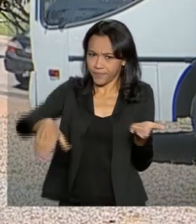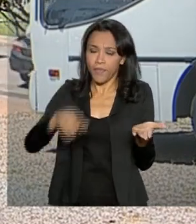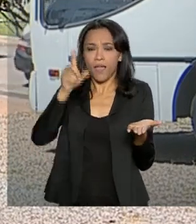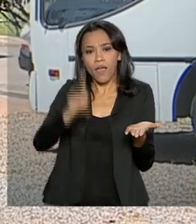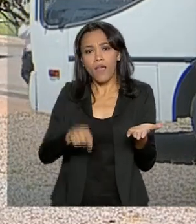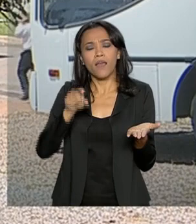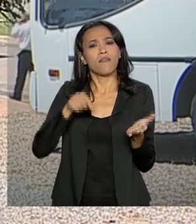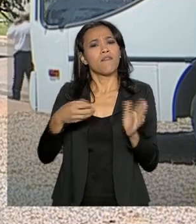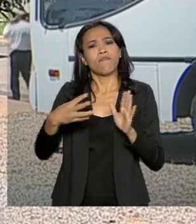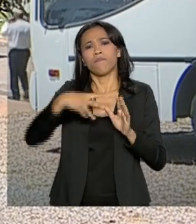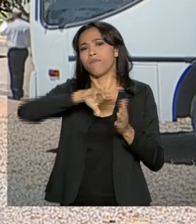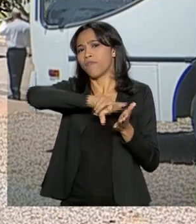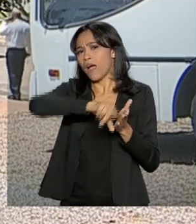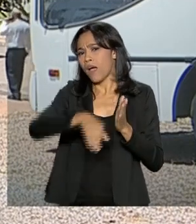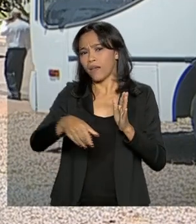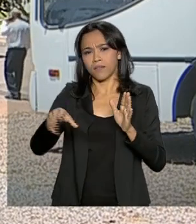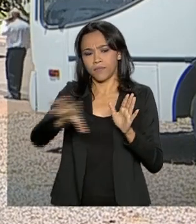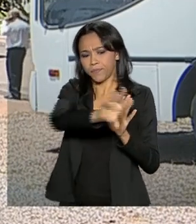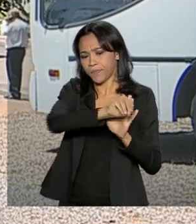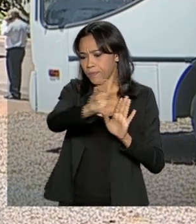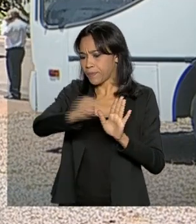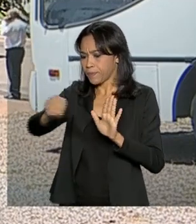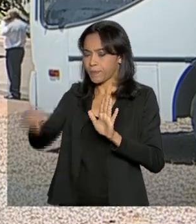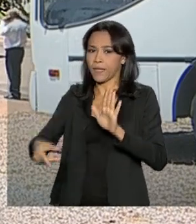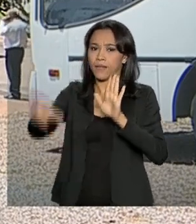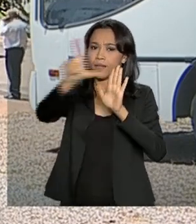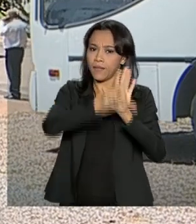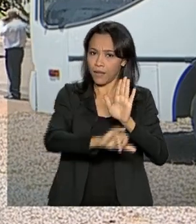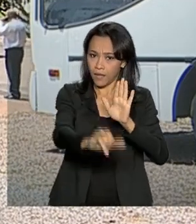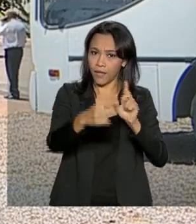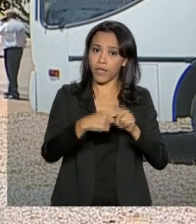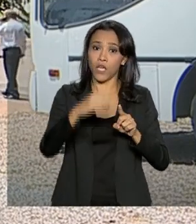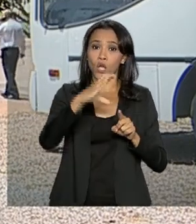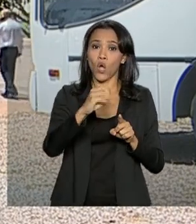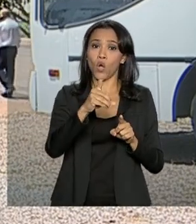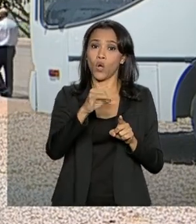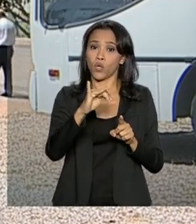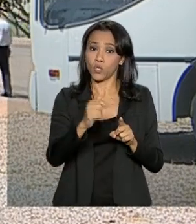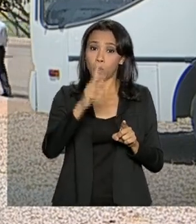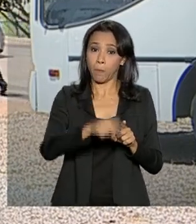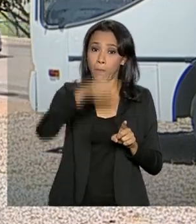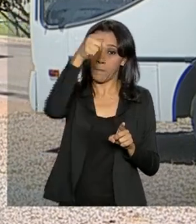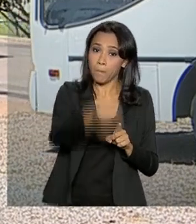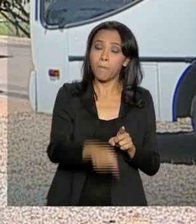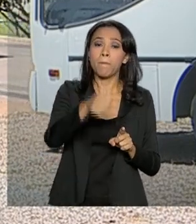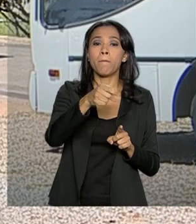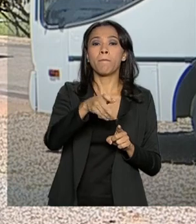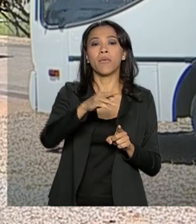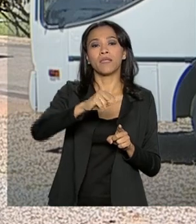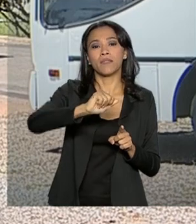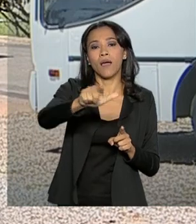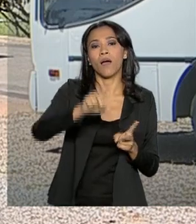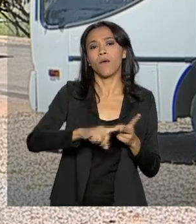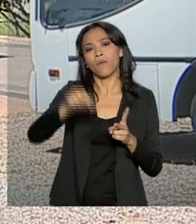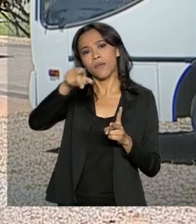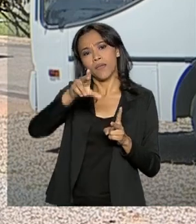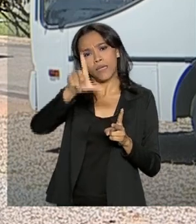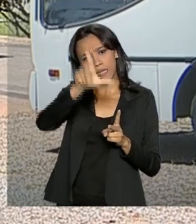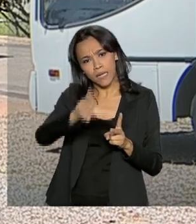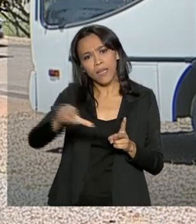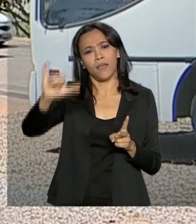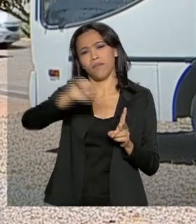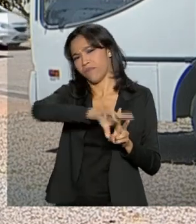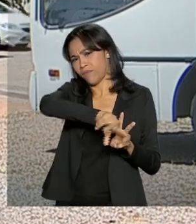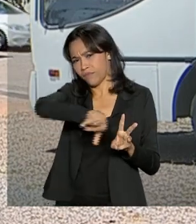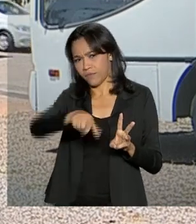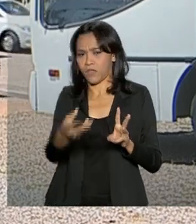inclusões em várias leis, entre elas no Código Penal, no Código de Processo Penal e na Lei de Execução Penal. Entre